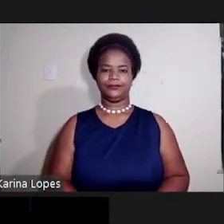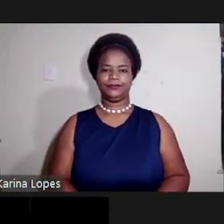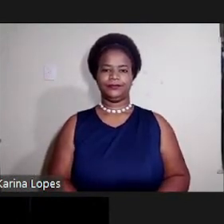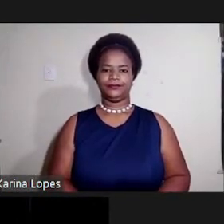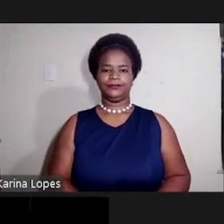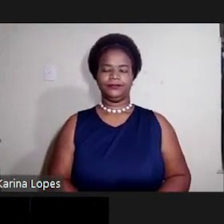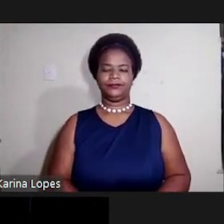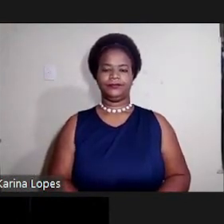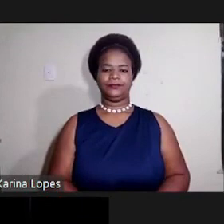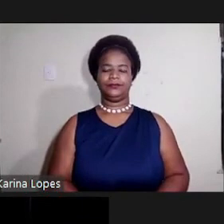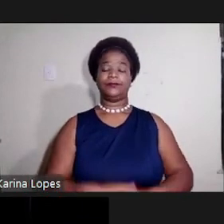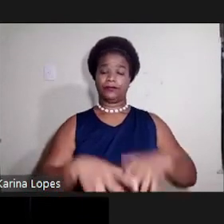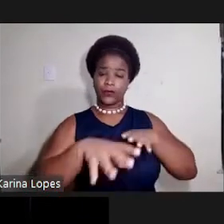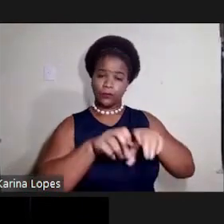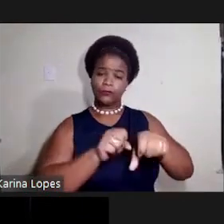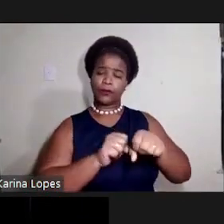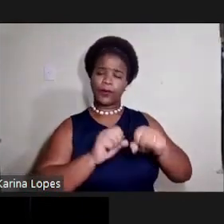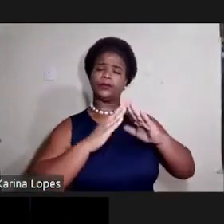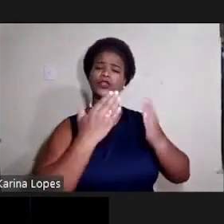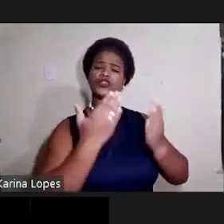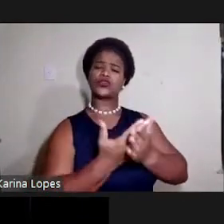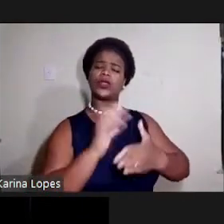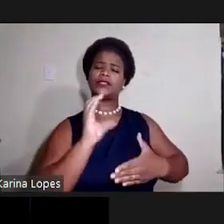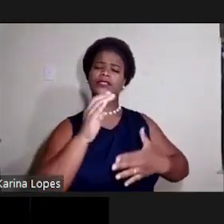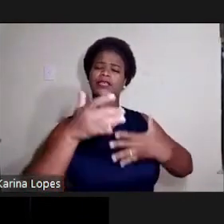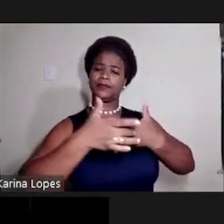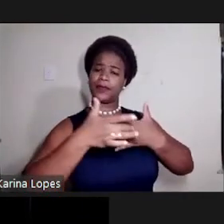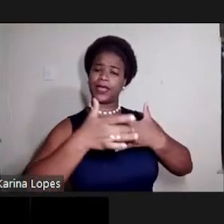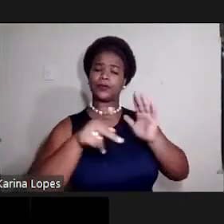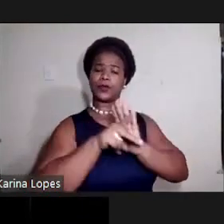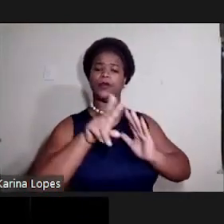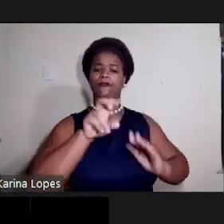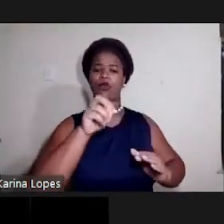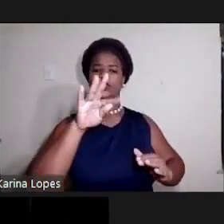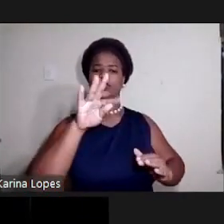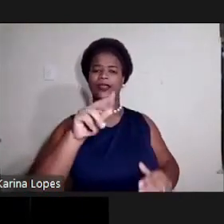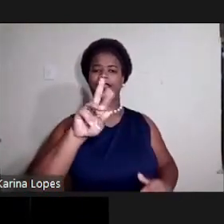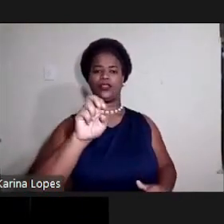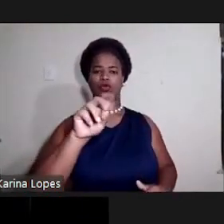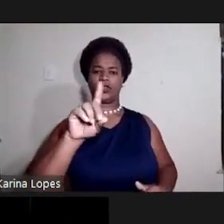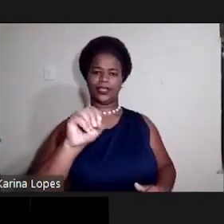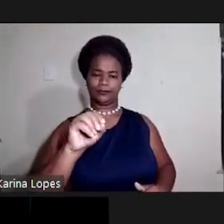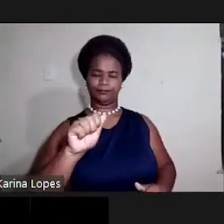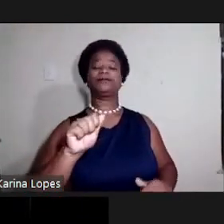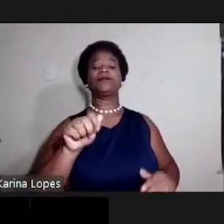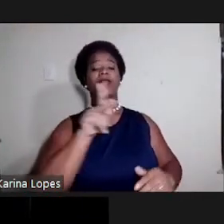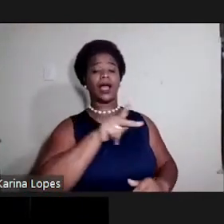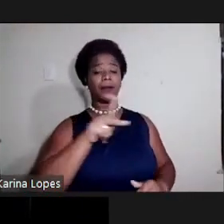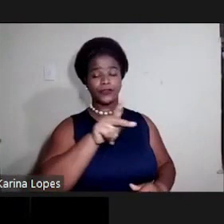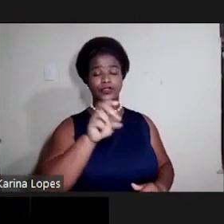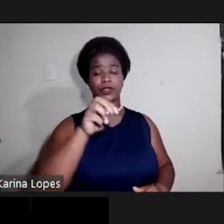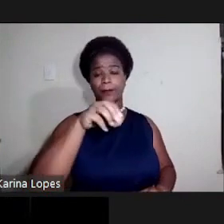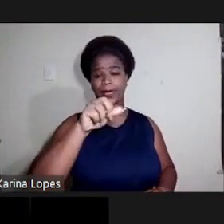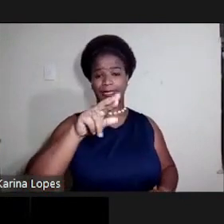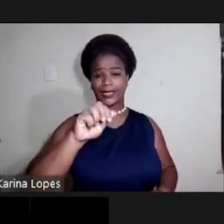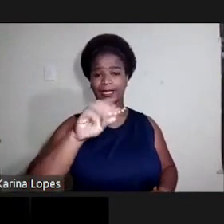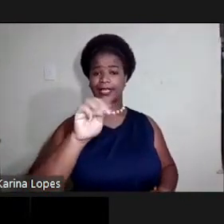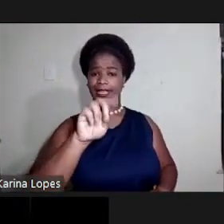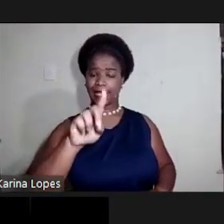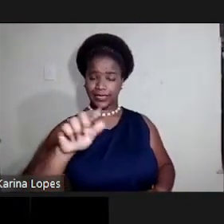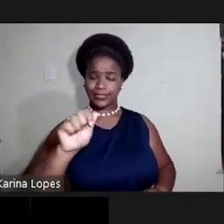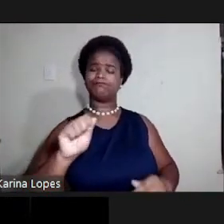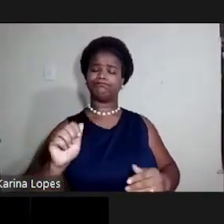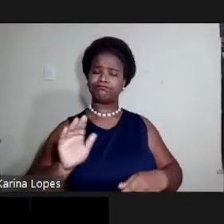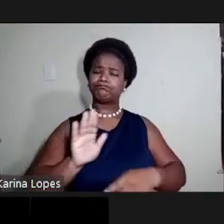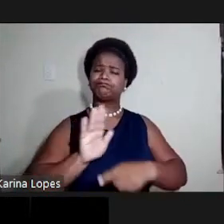Formada pela Escola de Ciências Médicas de Volta Redonda, a professora Maria Tereza Bustamante Teixeira contribui de maneira ímpar para o ensino